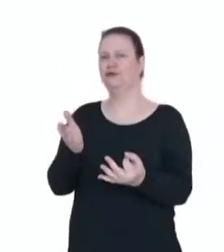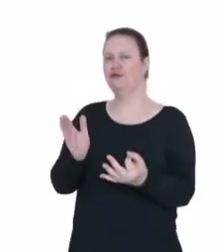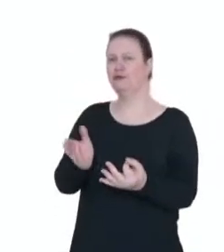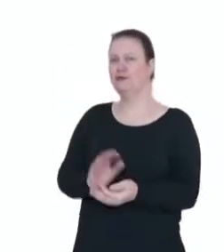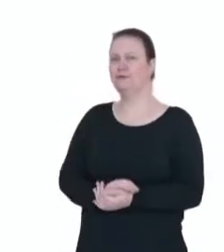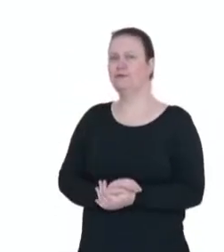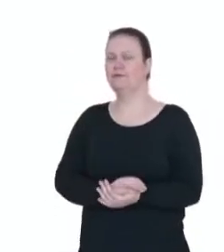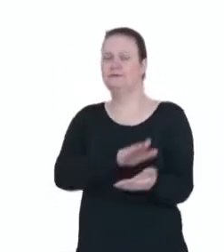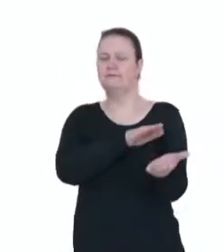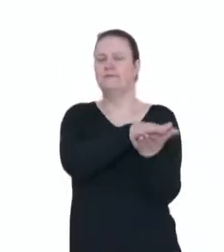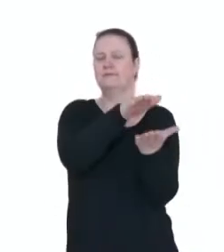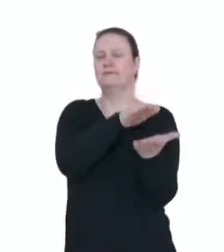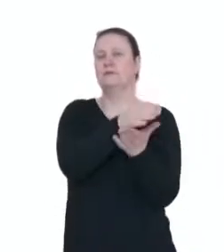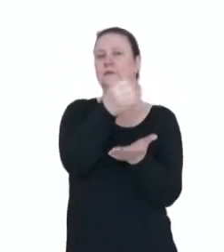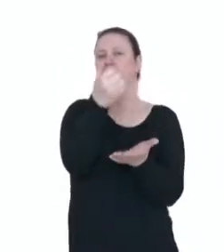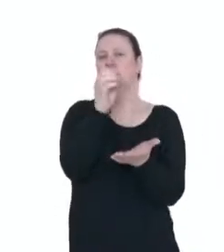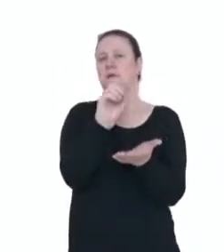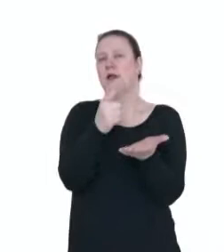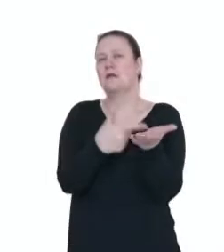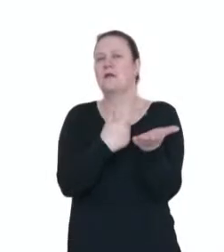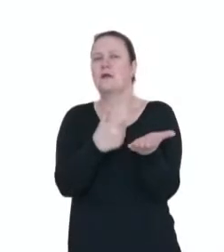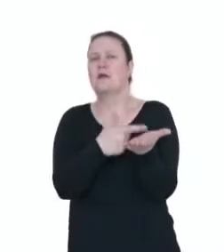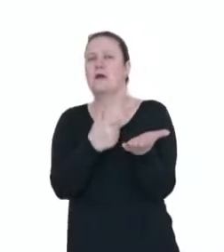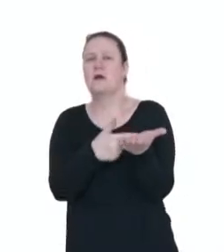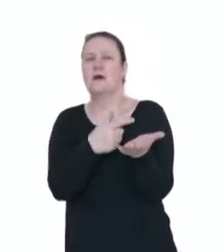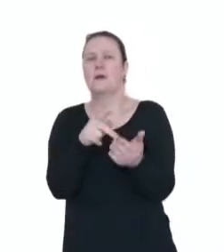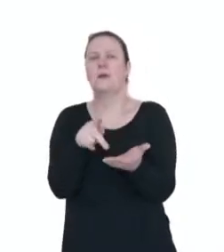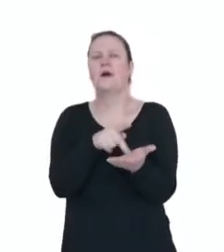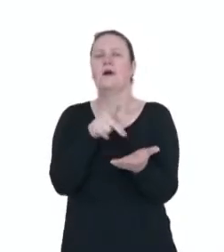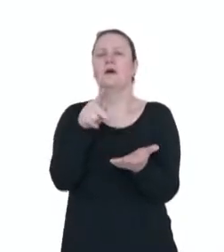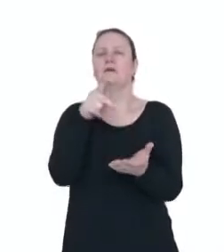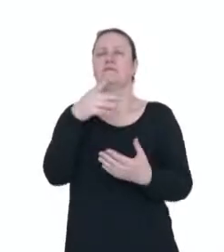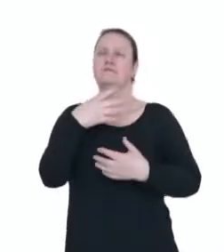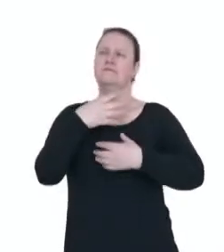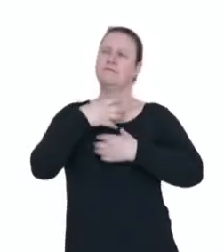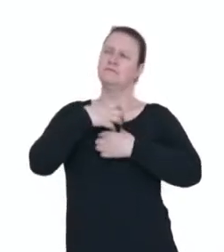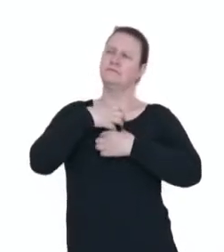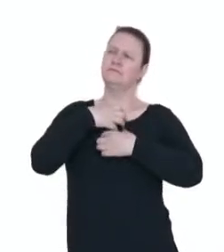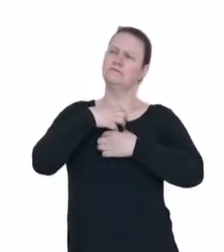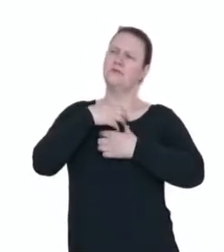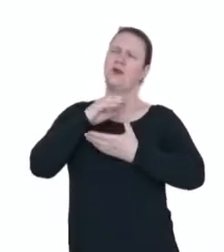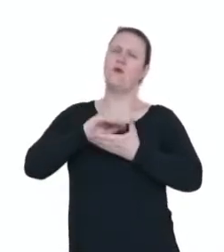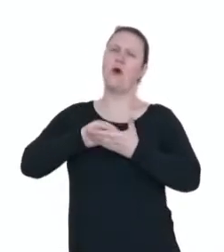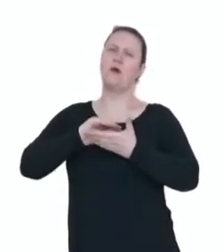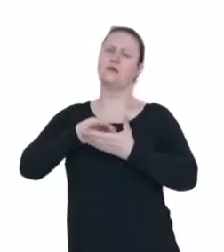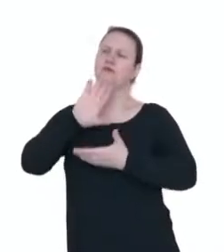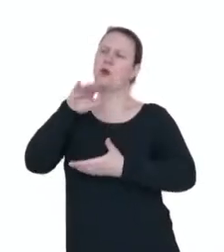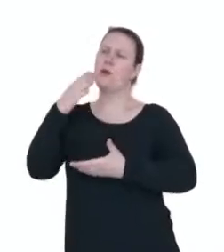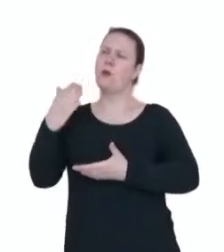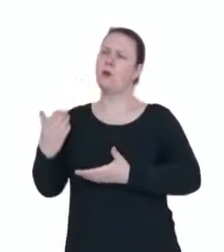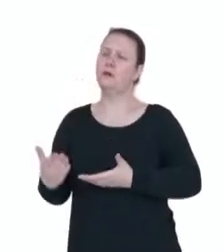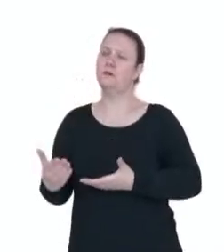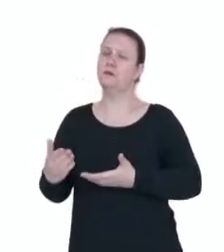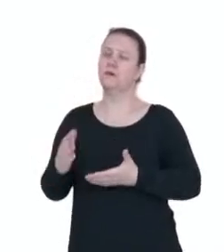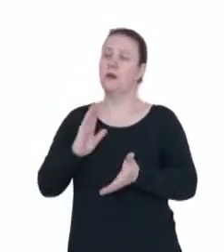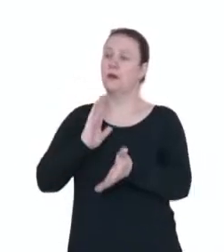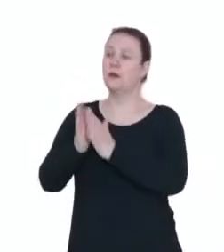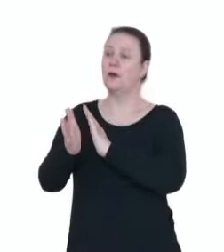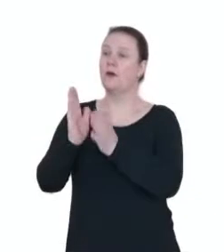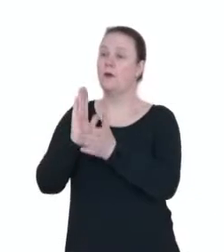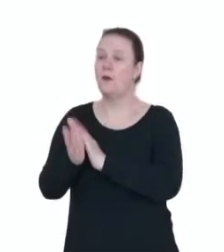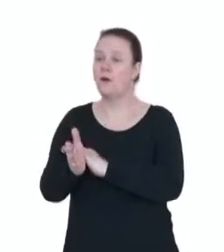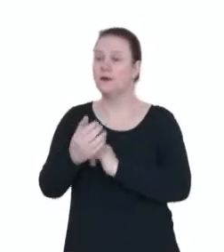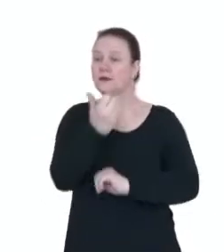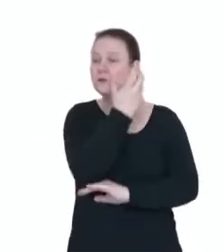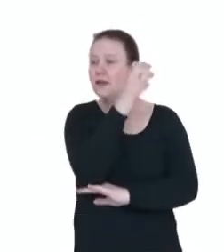livros de poesia. Ao publicá-los, me sinto meio desonrado e fujo para o Pantanal,